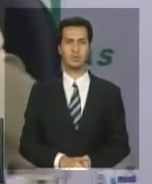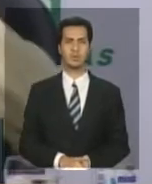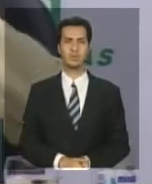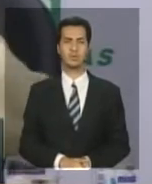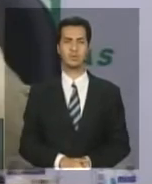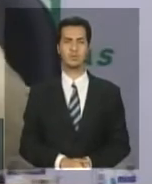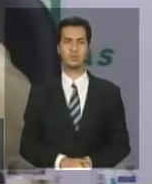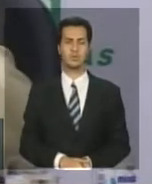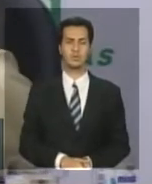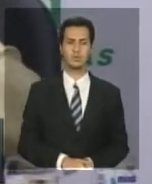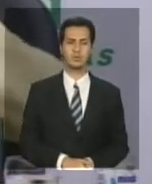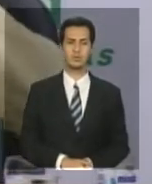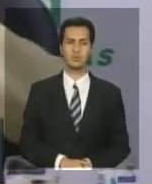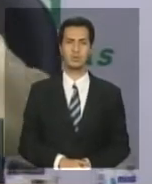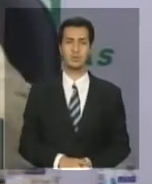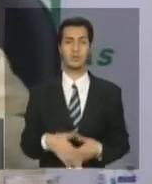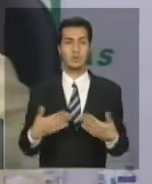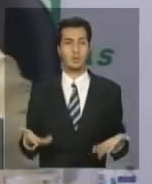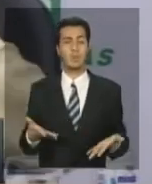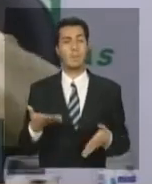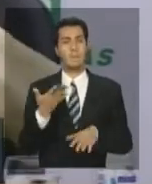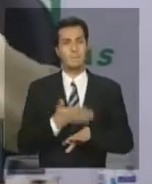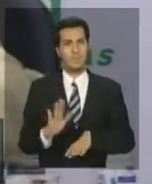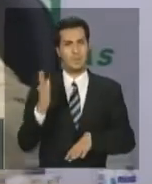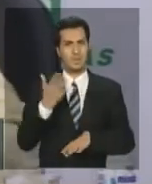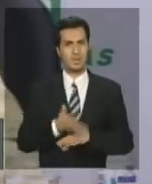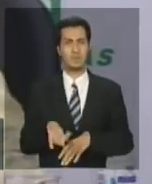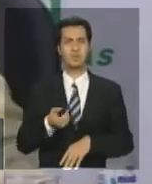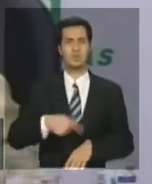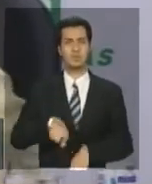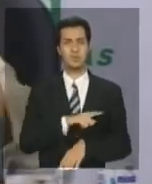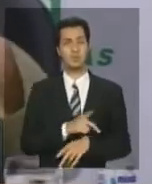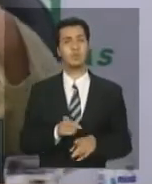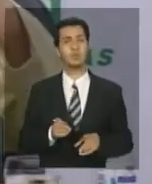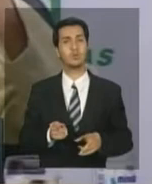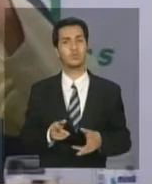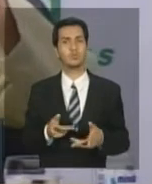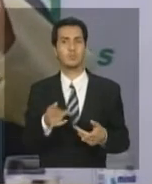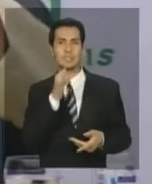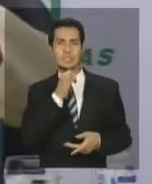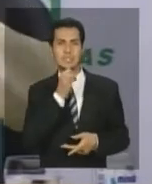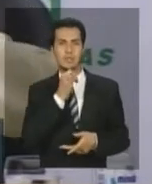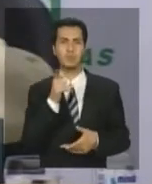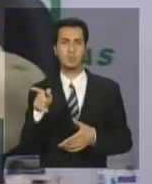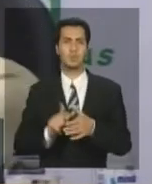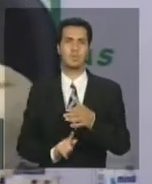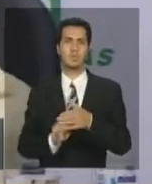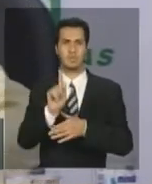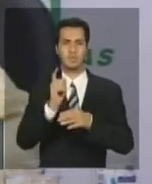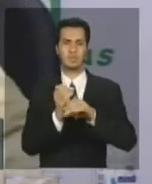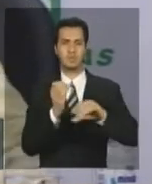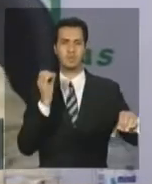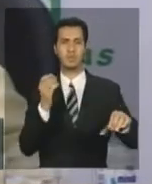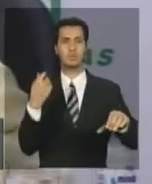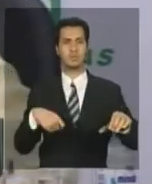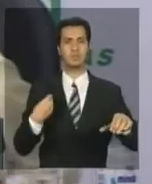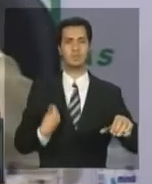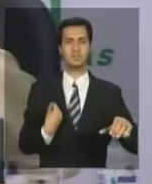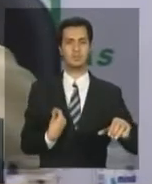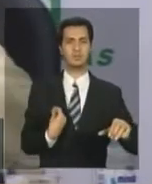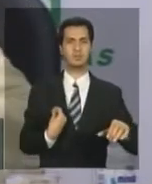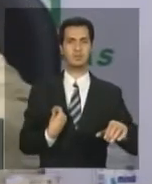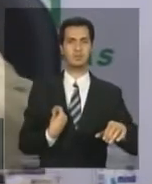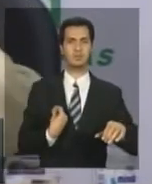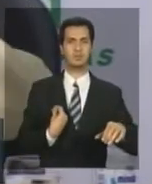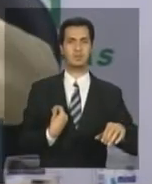Então, essa prática, para que a gente não abandone um gasoduto que era para ter entrado em operação em outubro